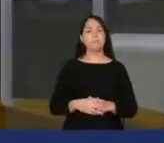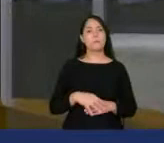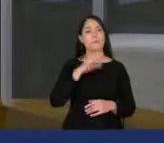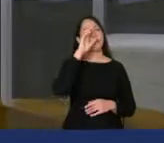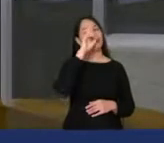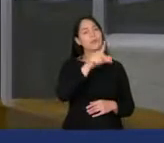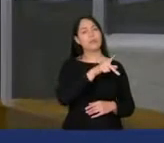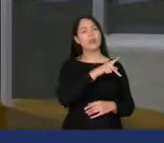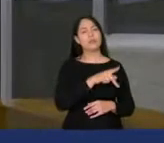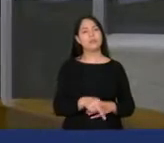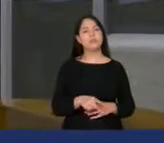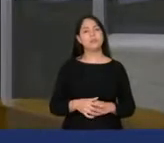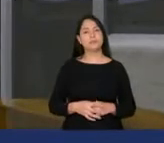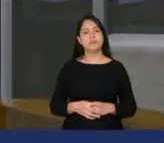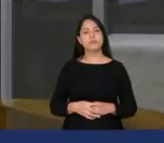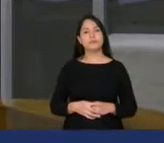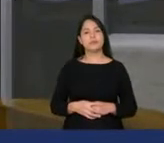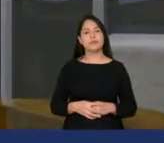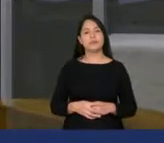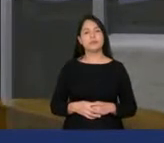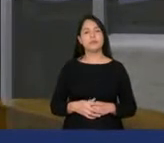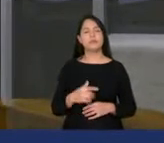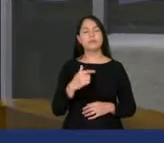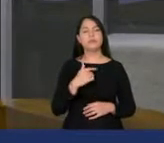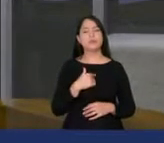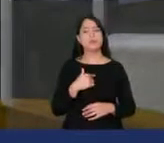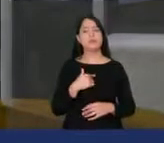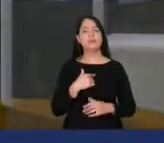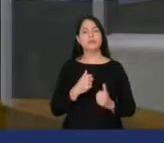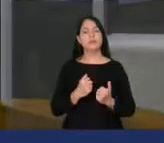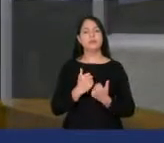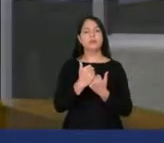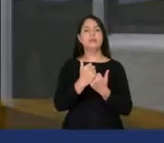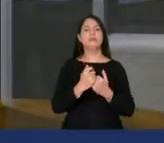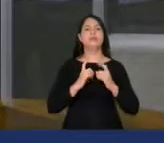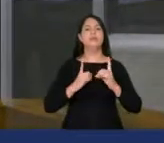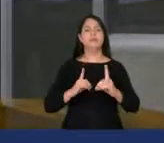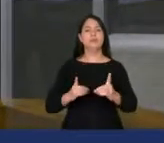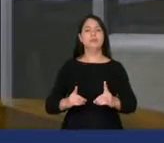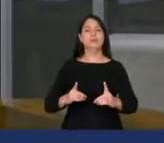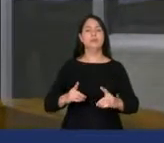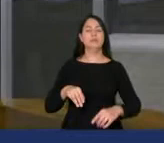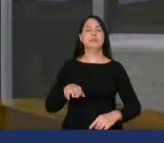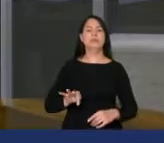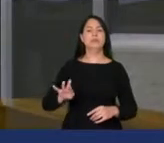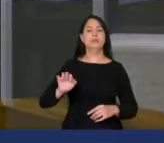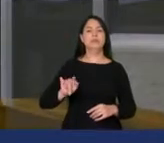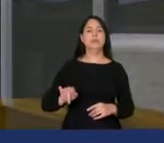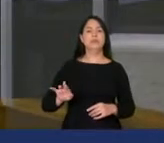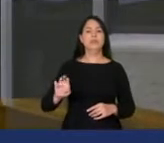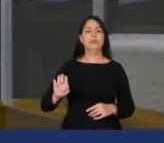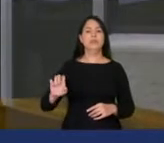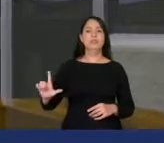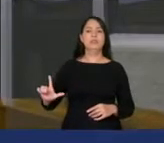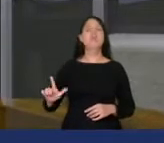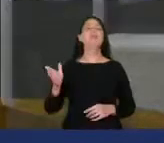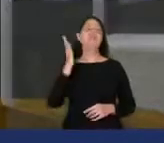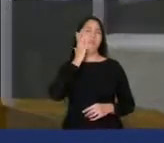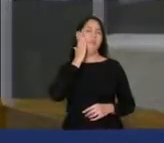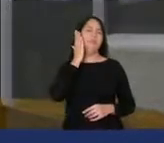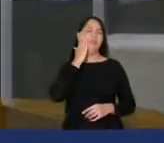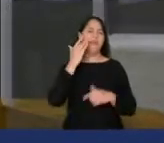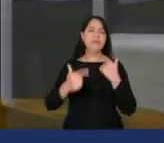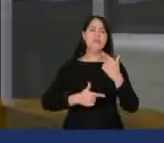encerrando, congratulo-me com os discípulos do mestre Gabriel. Sei dos trabalhos ligados ao meio ambiente, à